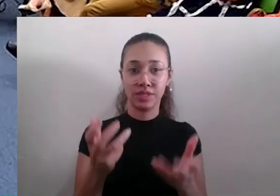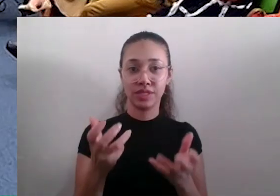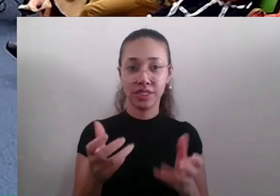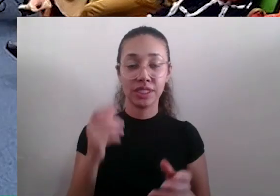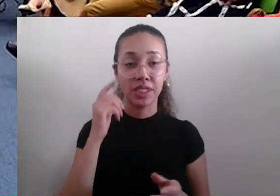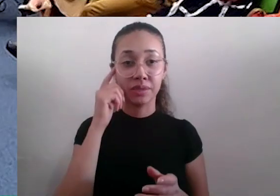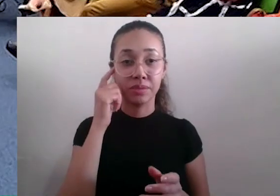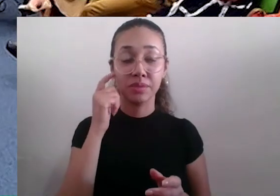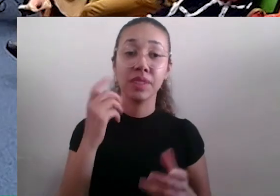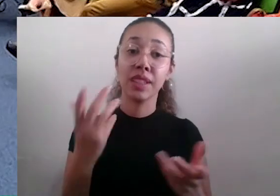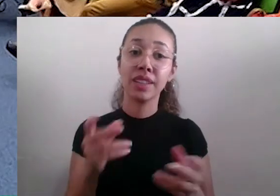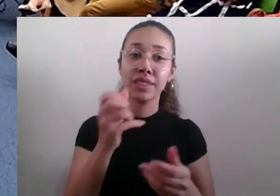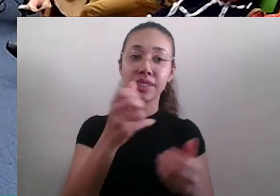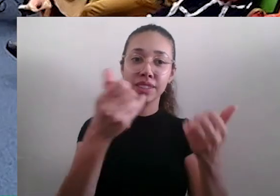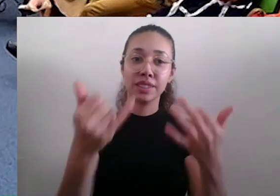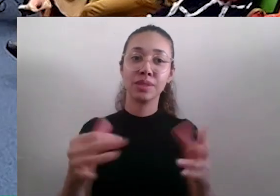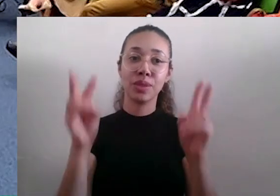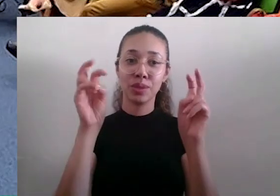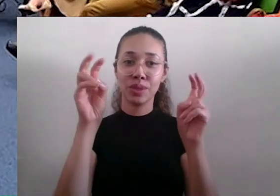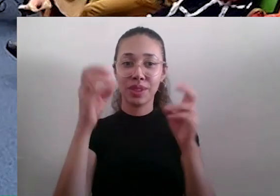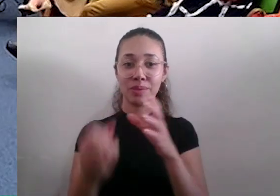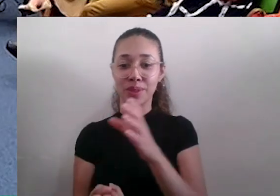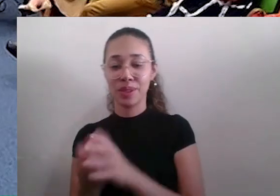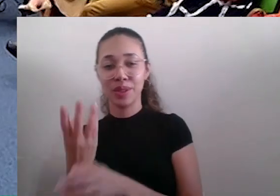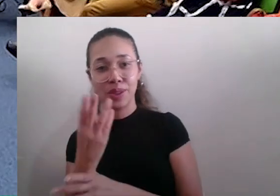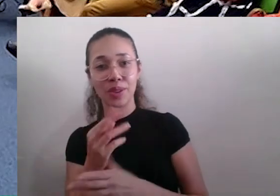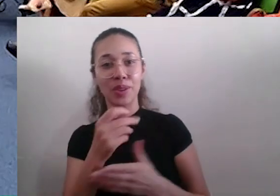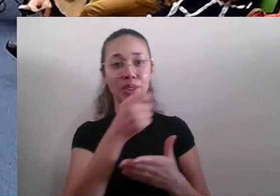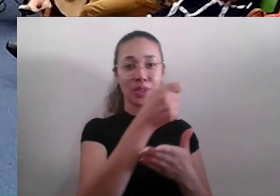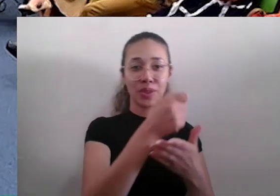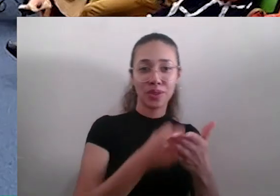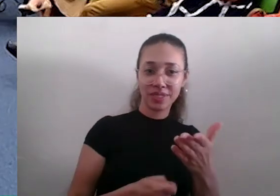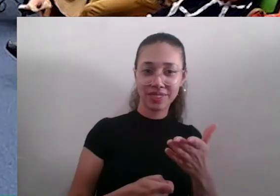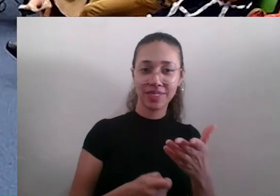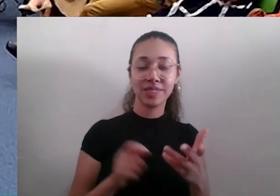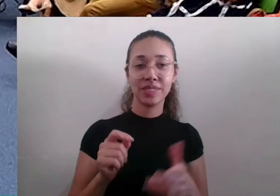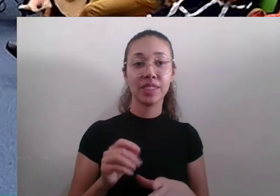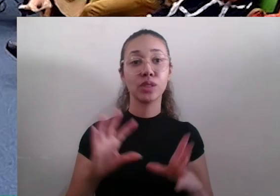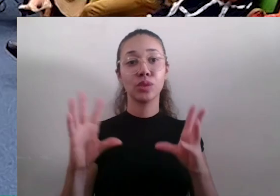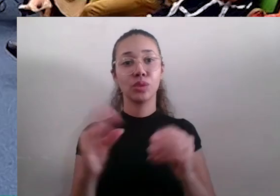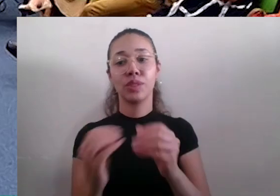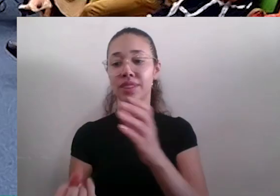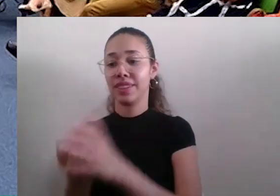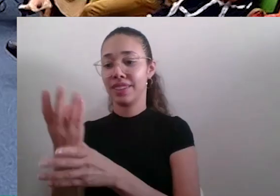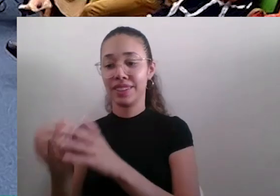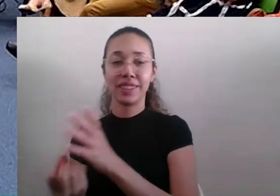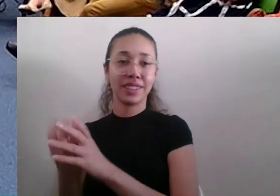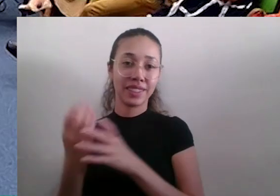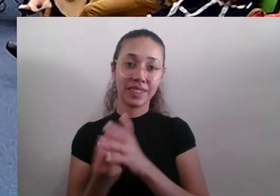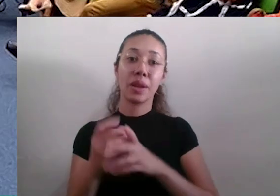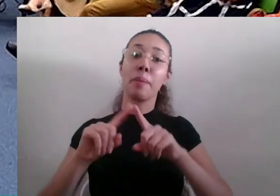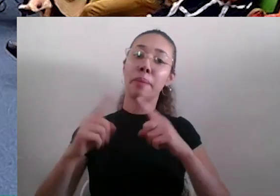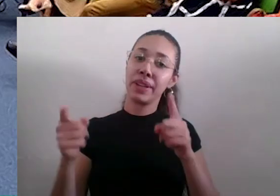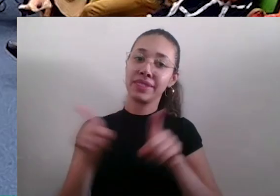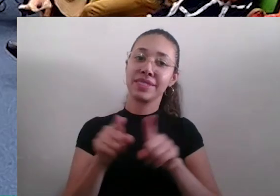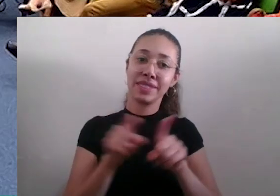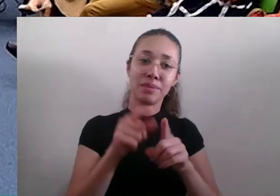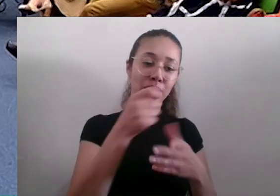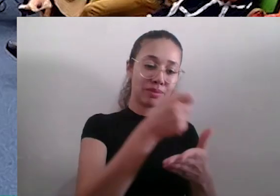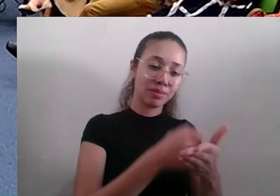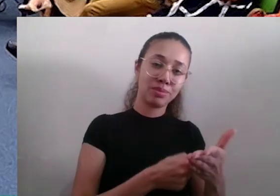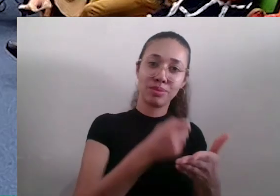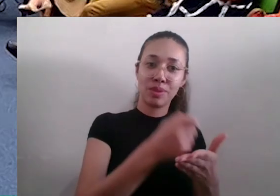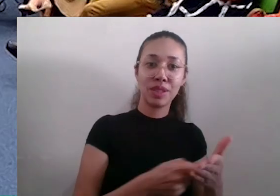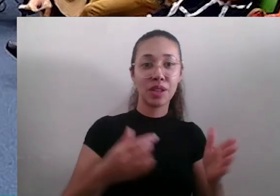na sua pergunta sobre o roteirista e produtor a gente chama todo mundo de produtor mas todo mundo também que tá na nov também é roteirista menos eu